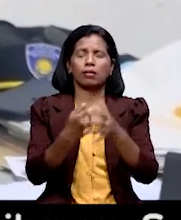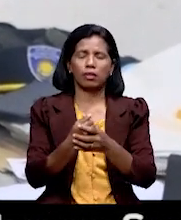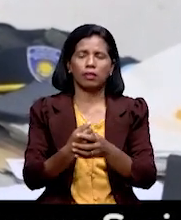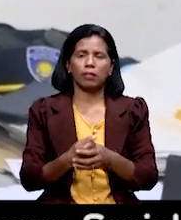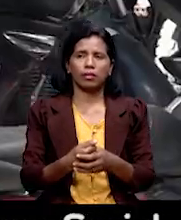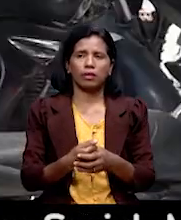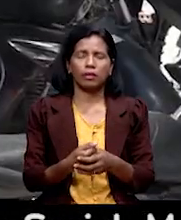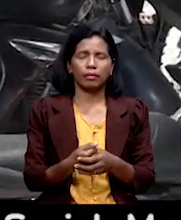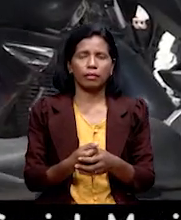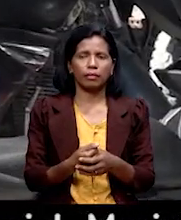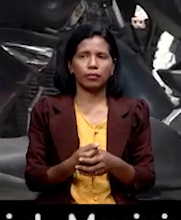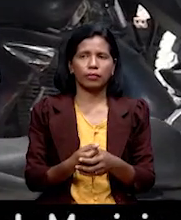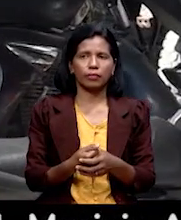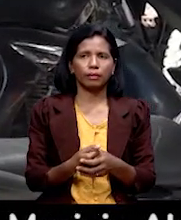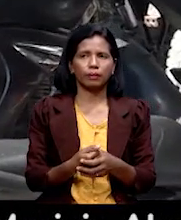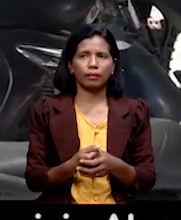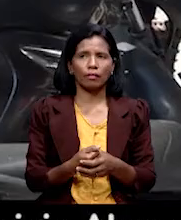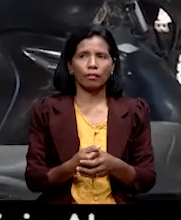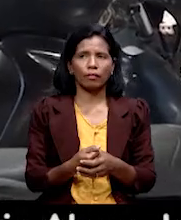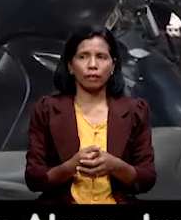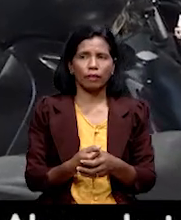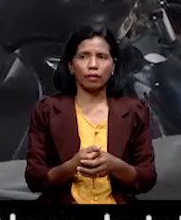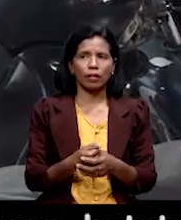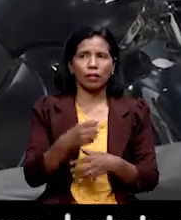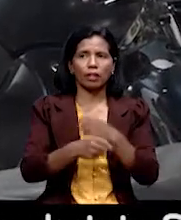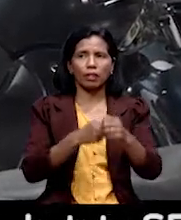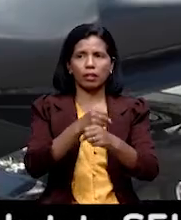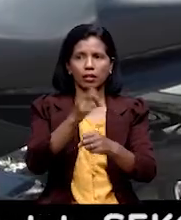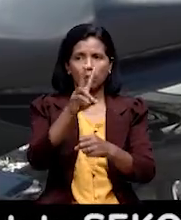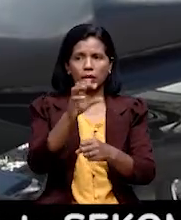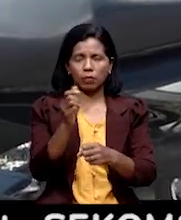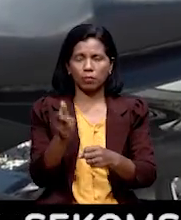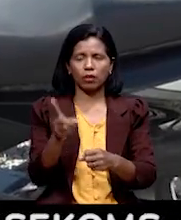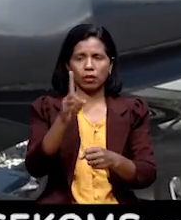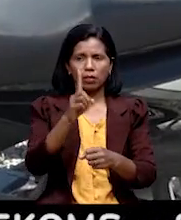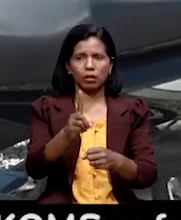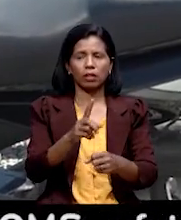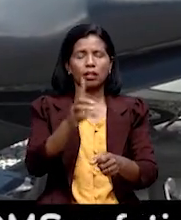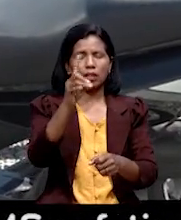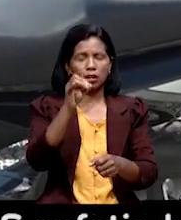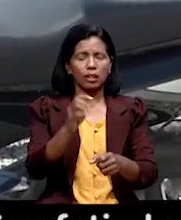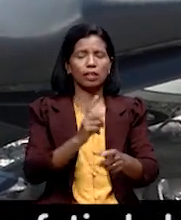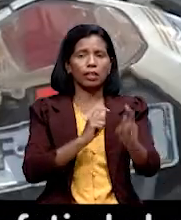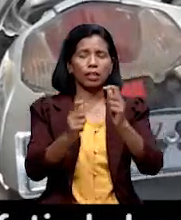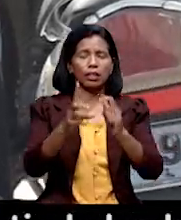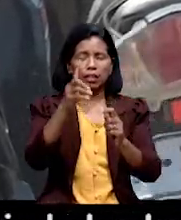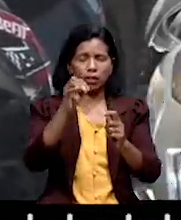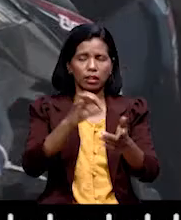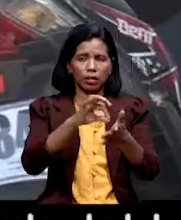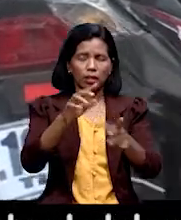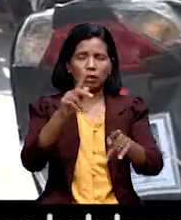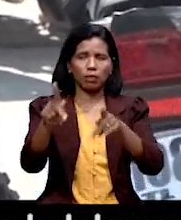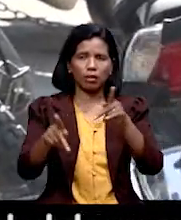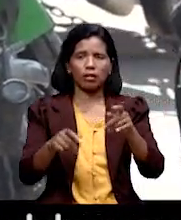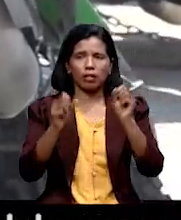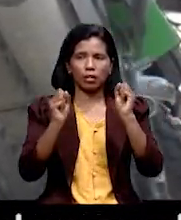inta temiona. Alenda ne durante tine ringrua Aruanu Singida transito dili resiste ema sira nebe komete infrasaun hane